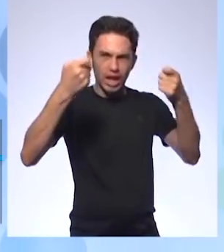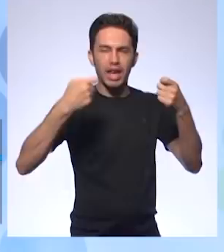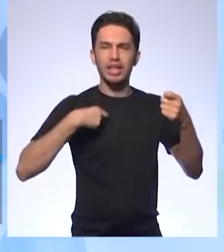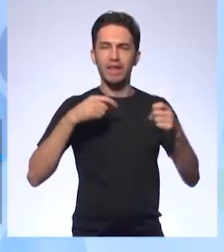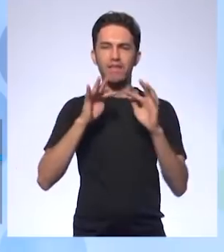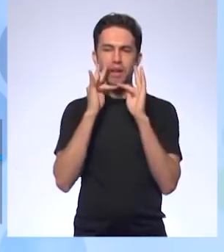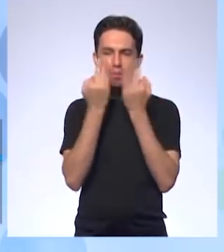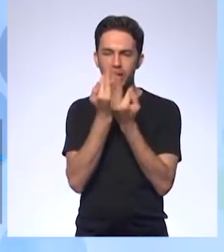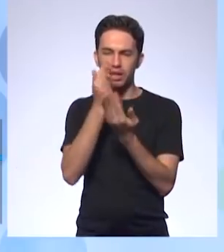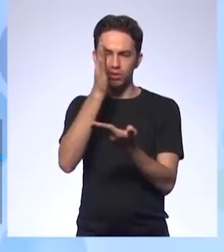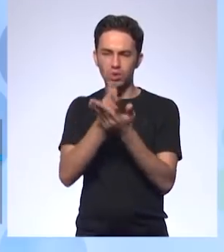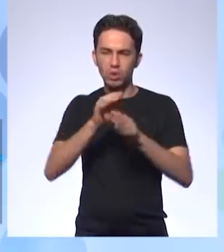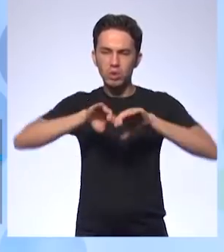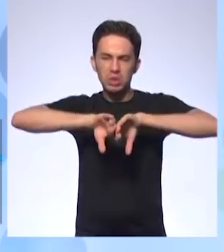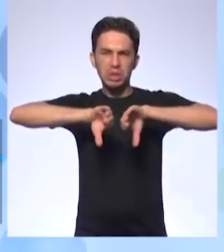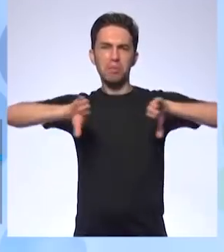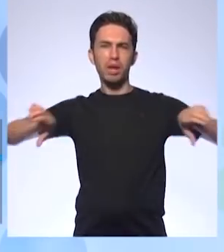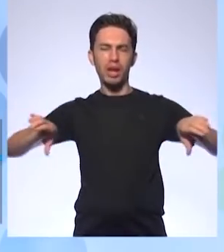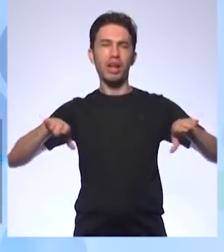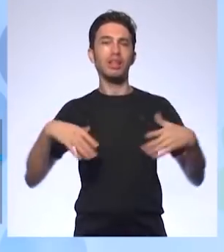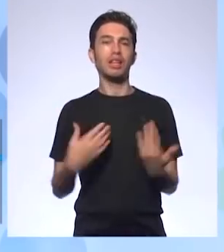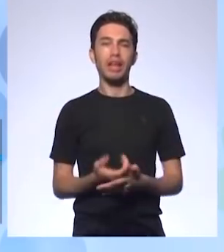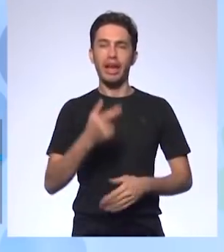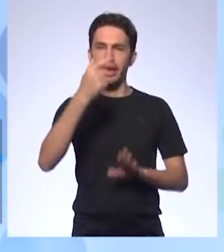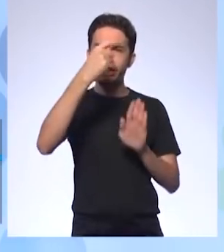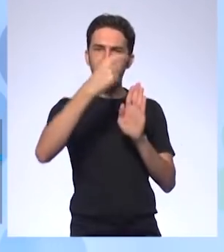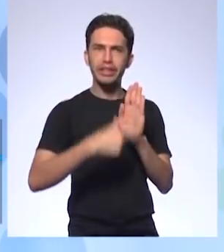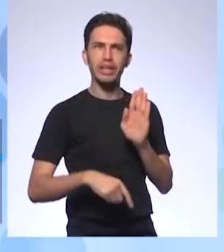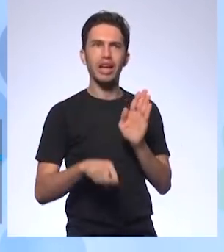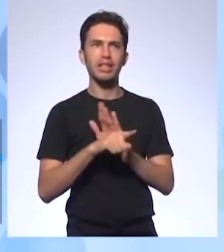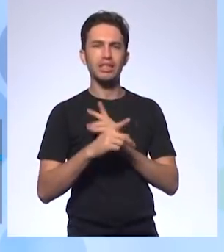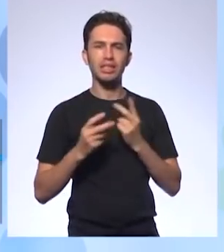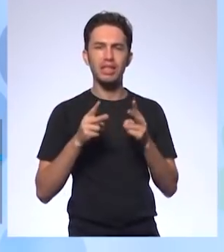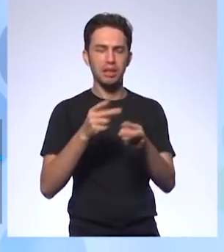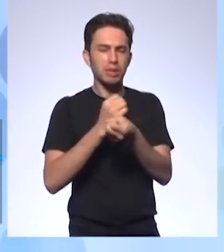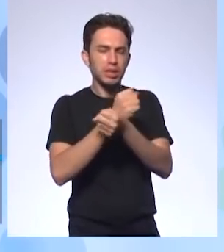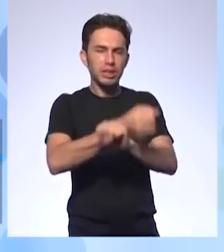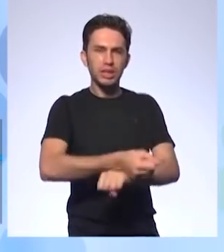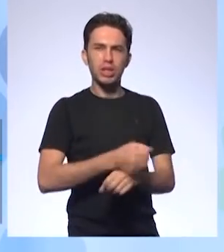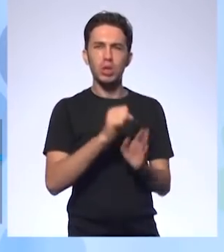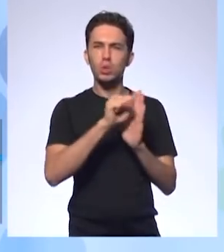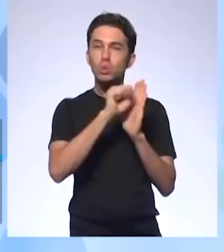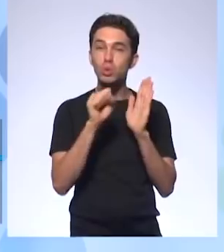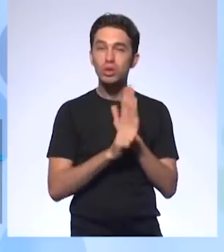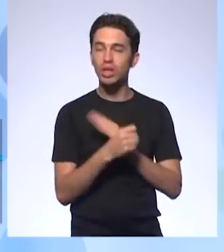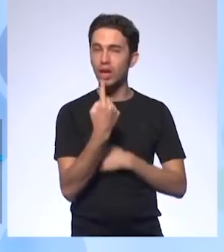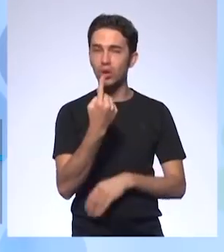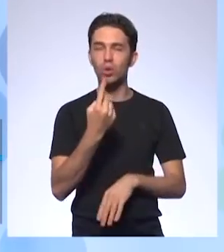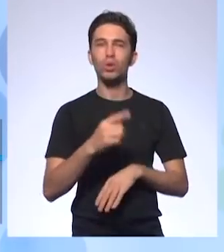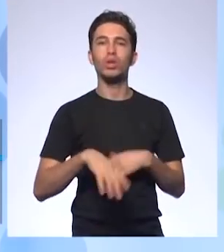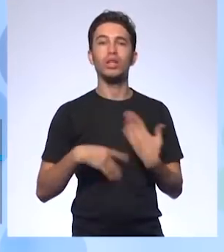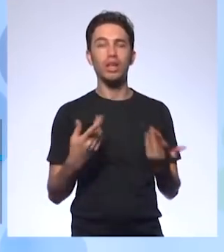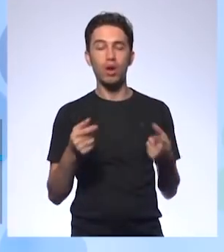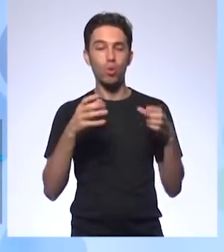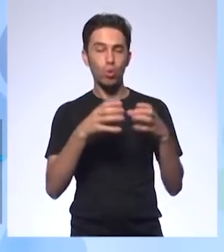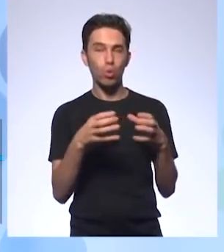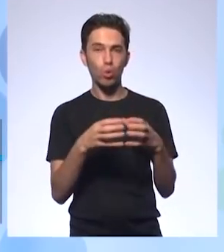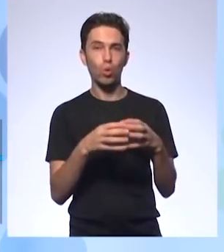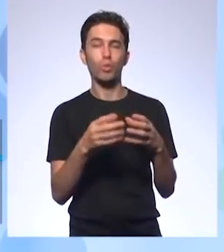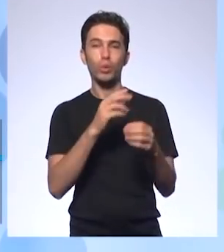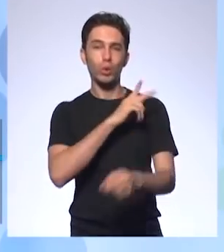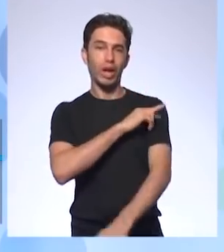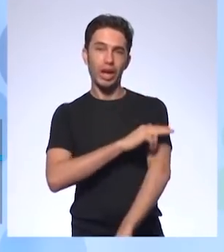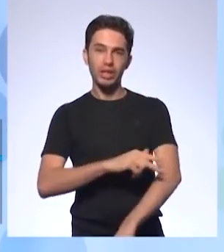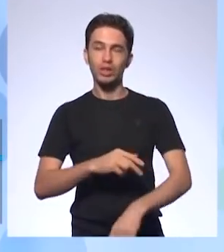separadas, identidade, e foram 3 séculos escravizando um grupo étnico específico, que foram os negros. E depois